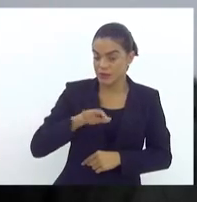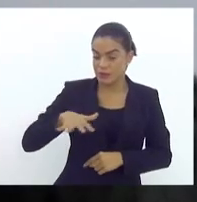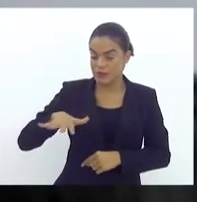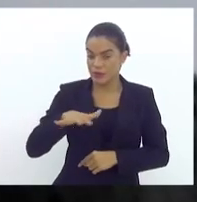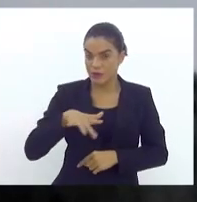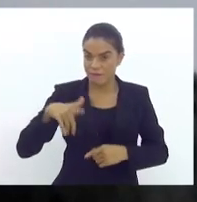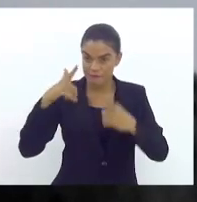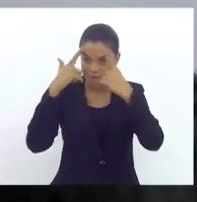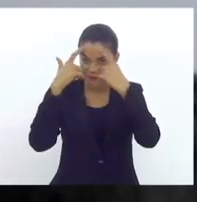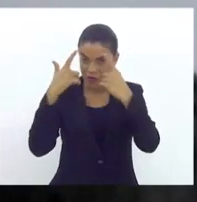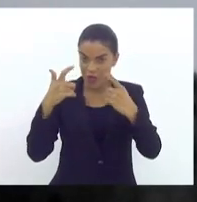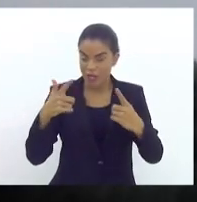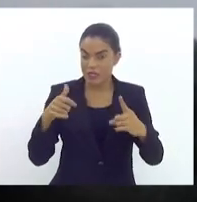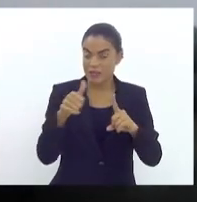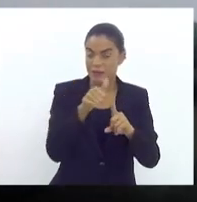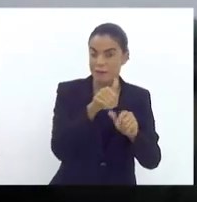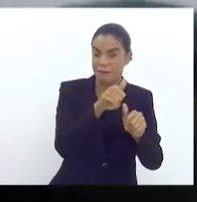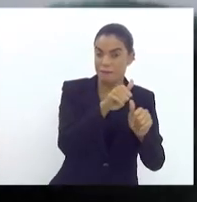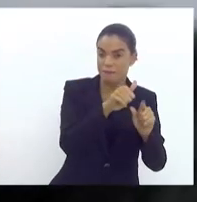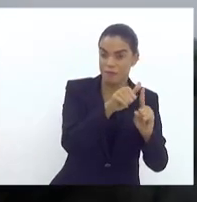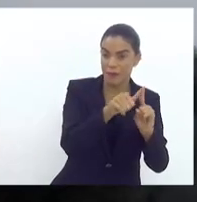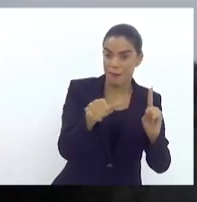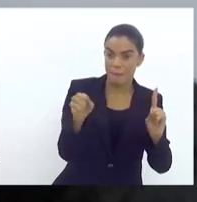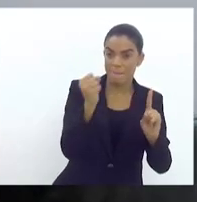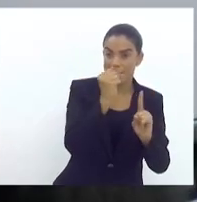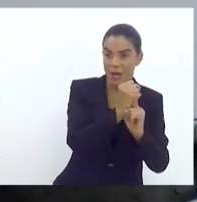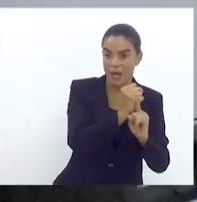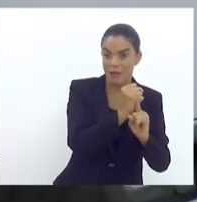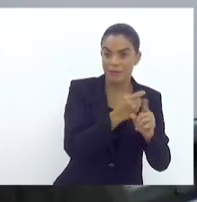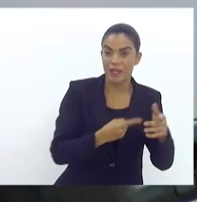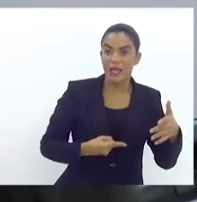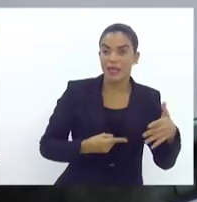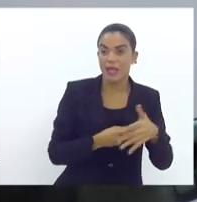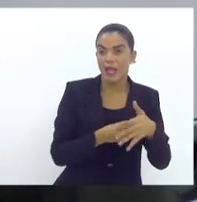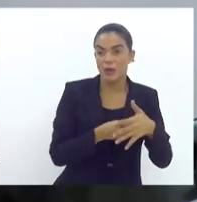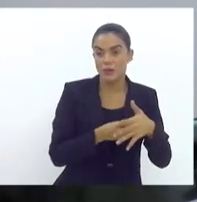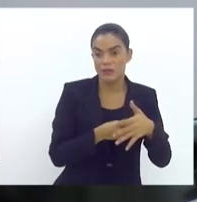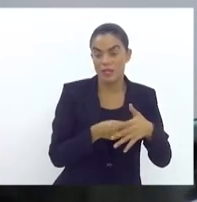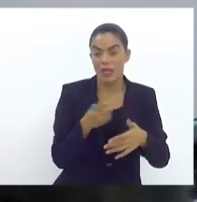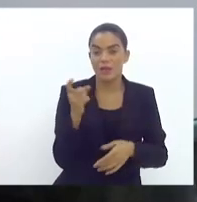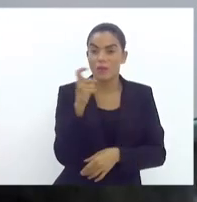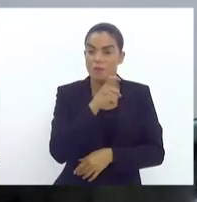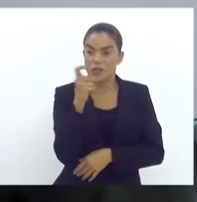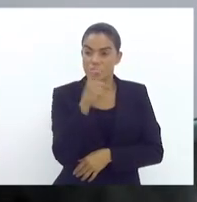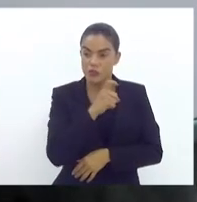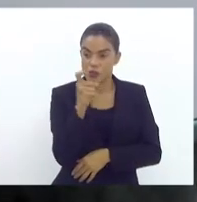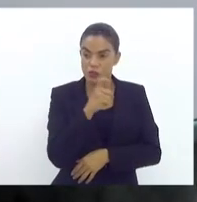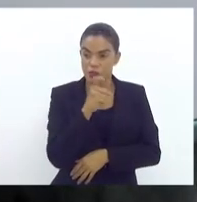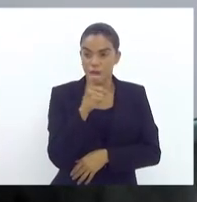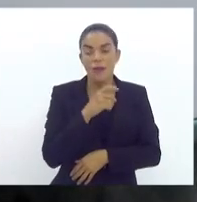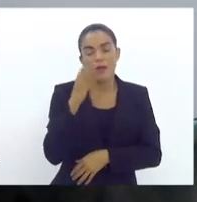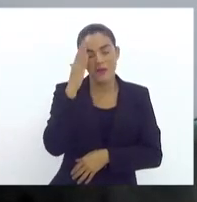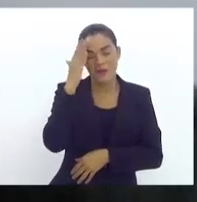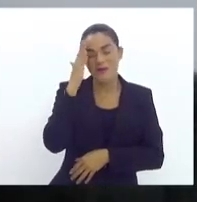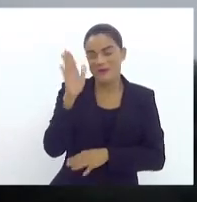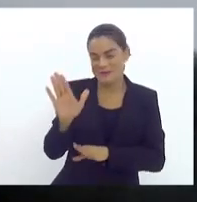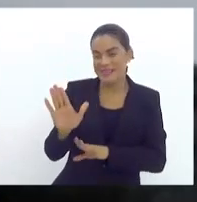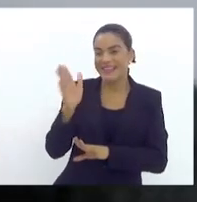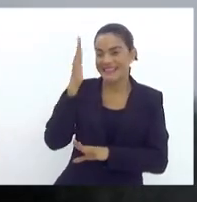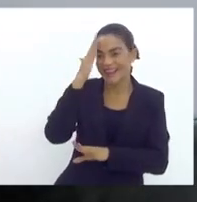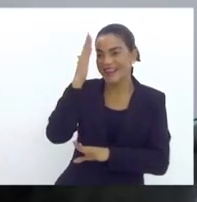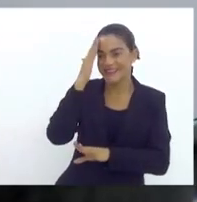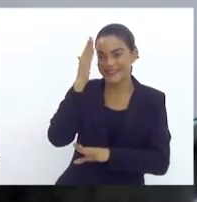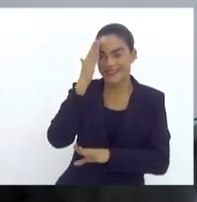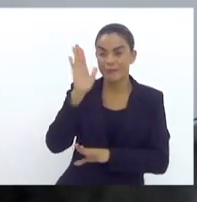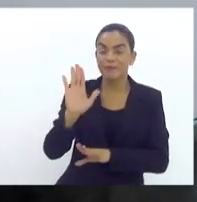casos de violência doméstica Na verdade são de denunciação caluniose né eu sei que não foi Doutor eu sei que não foi